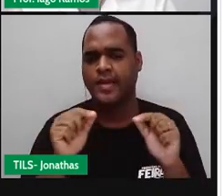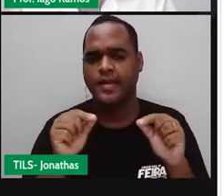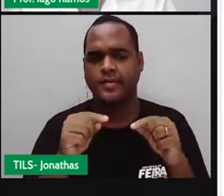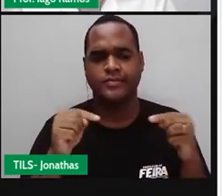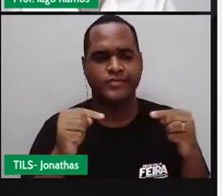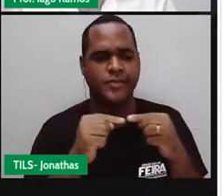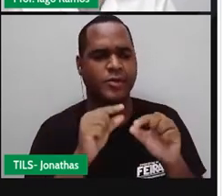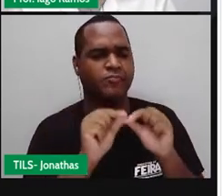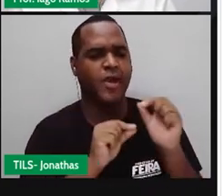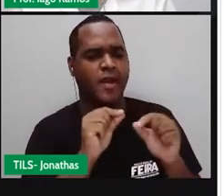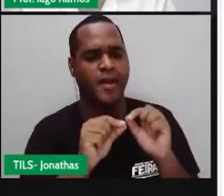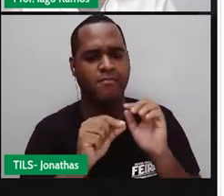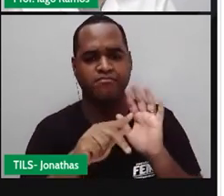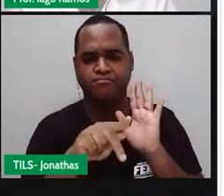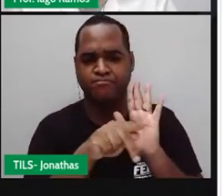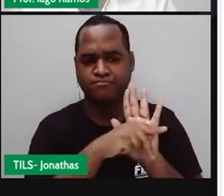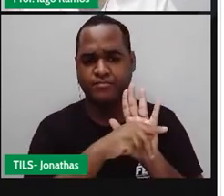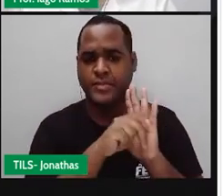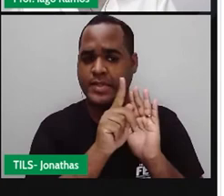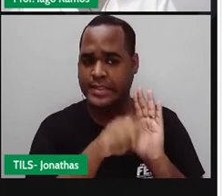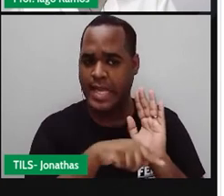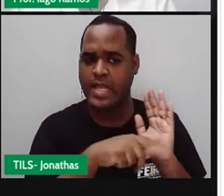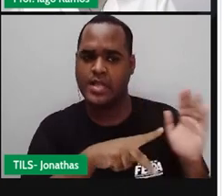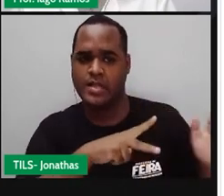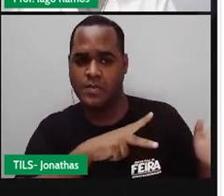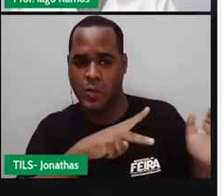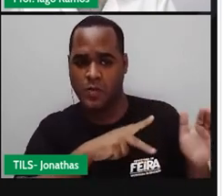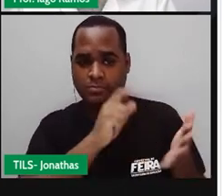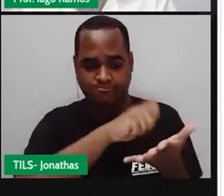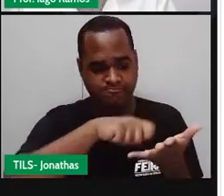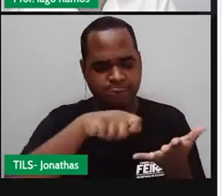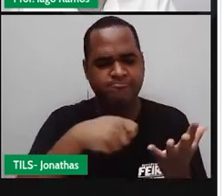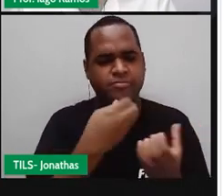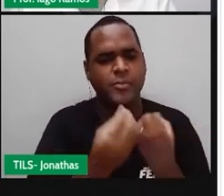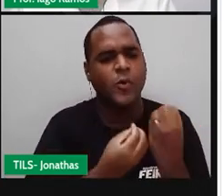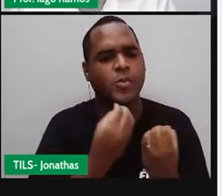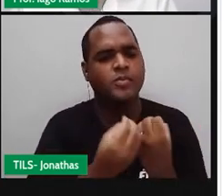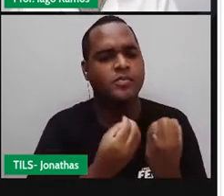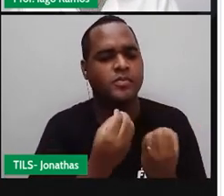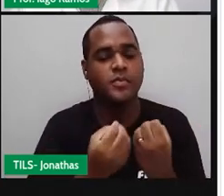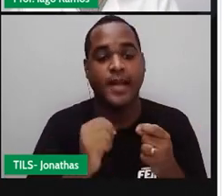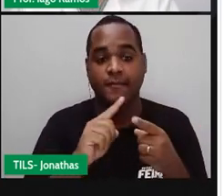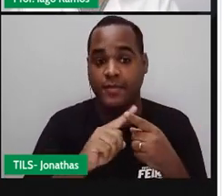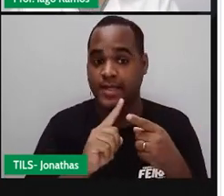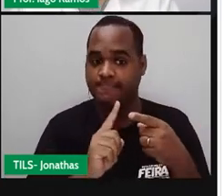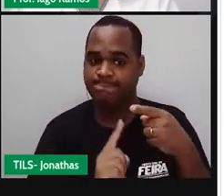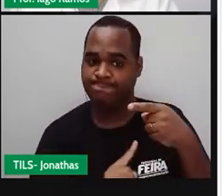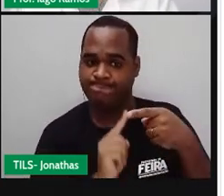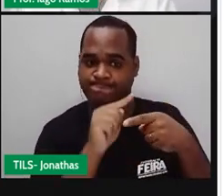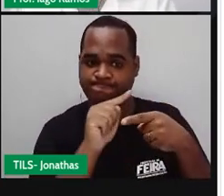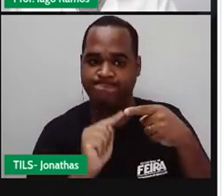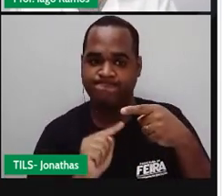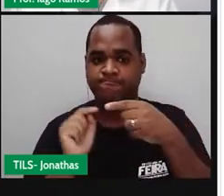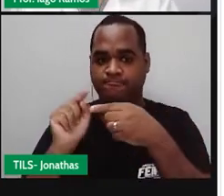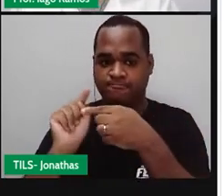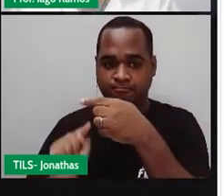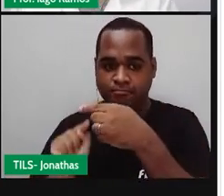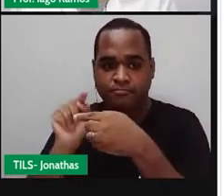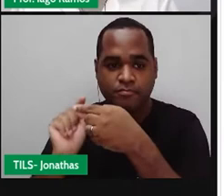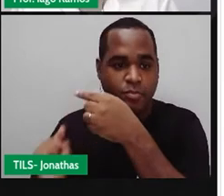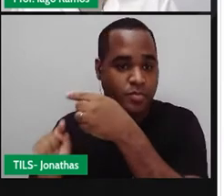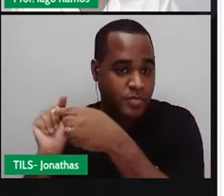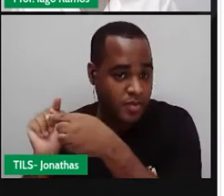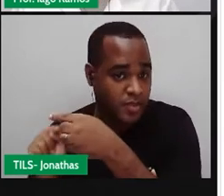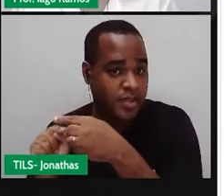forma própria essa forma particular de escrever de representar esse